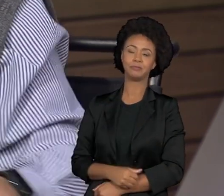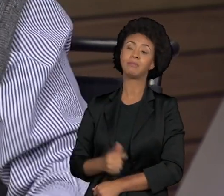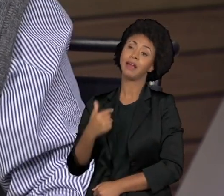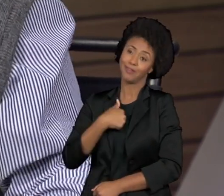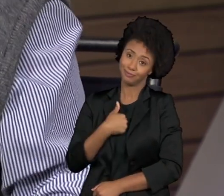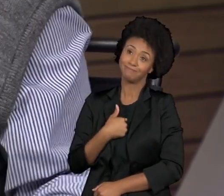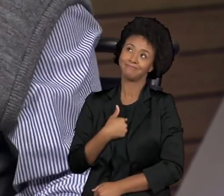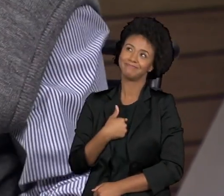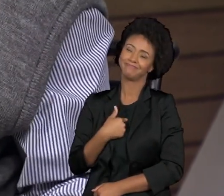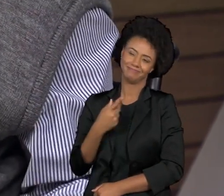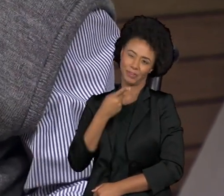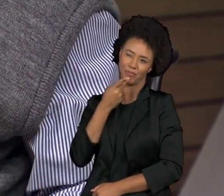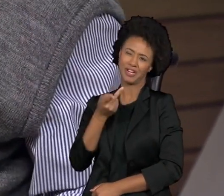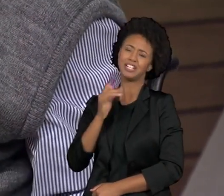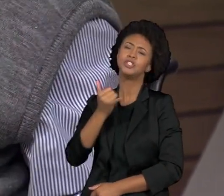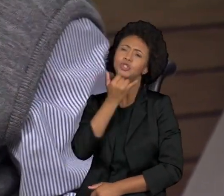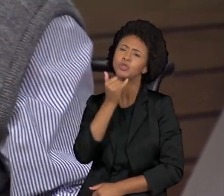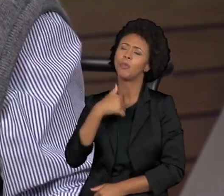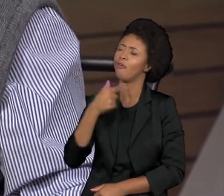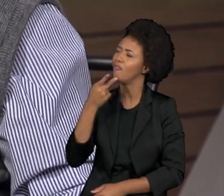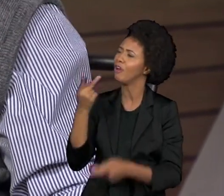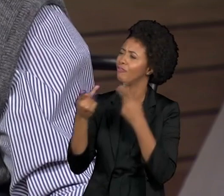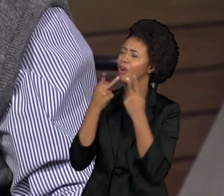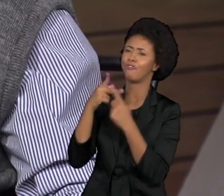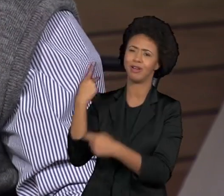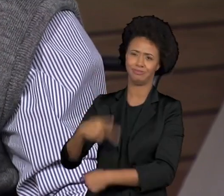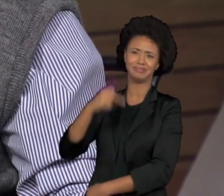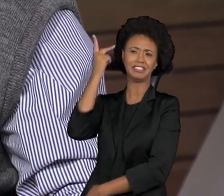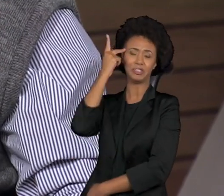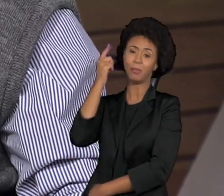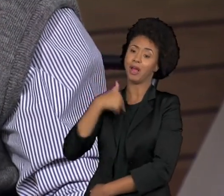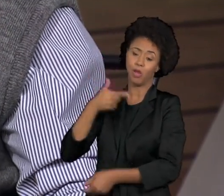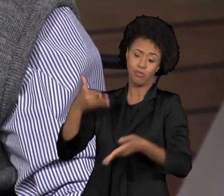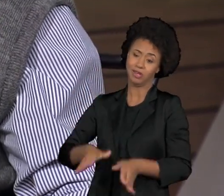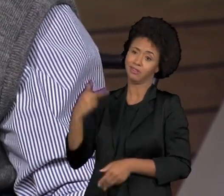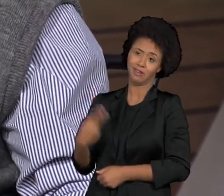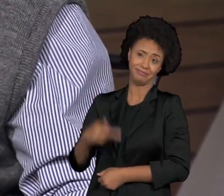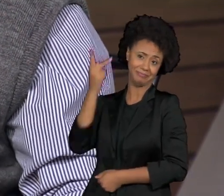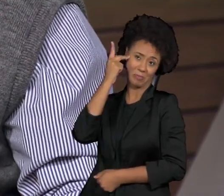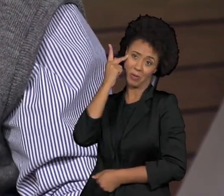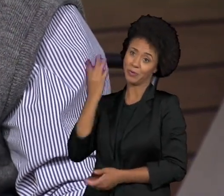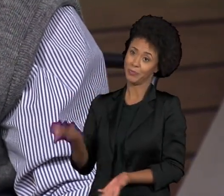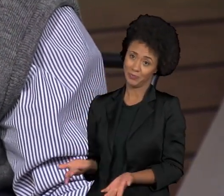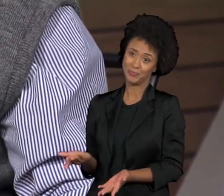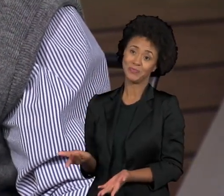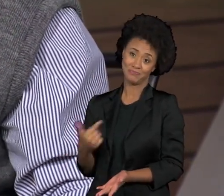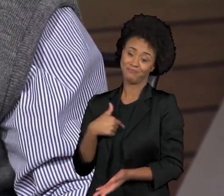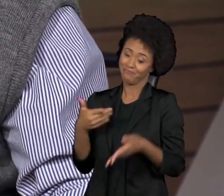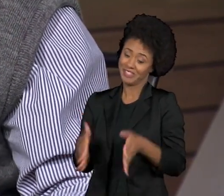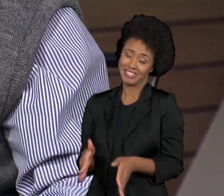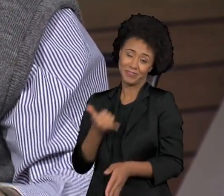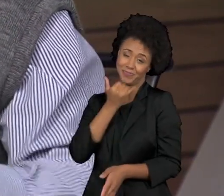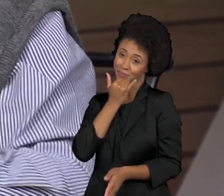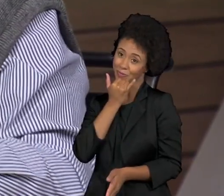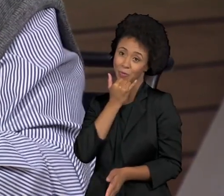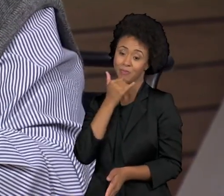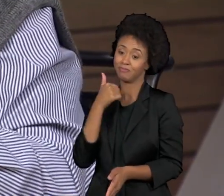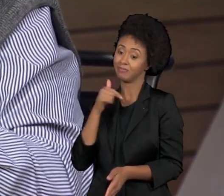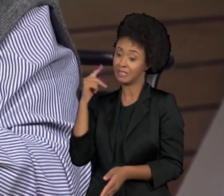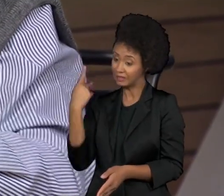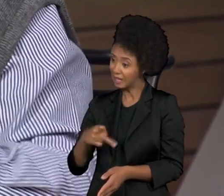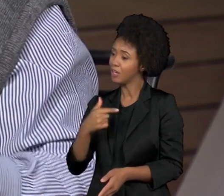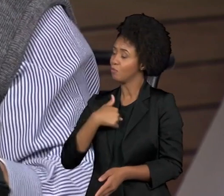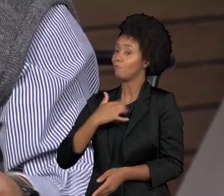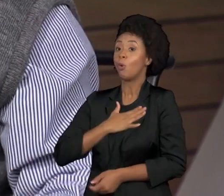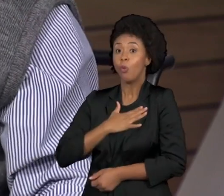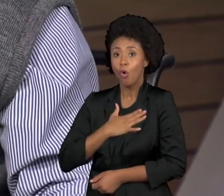disse, desculpe eu falar muito de São Paulo, porque eu nasci aqui, né? E eu gosto, estou